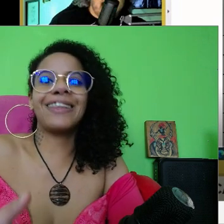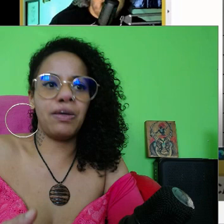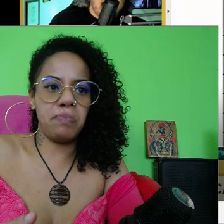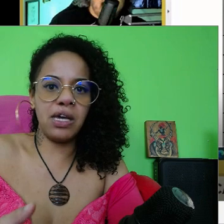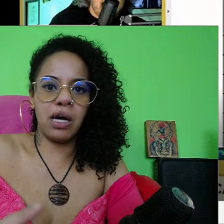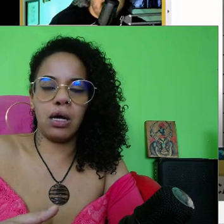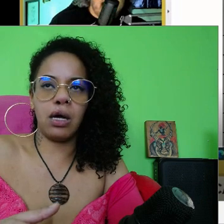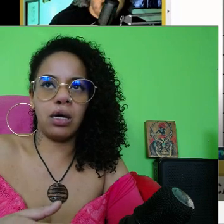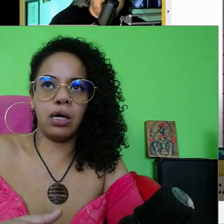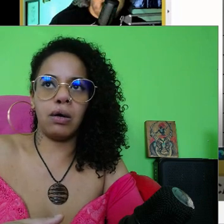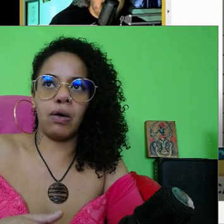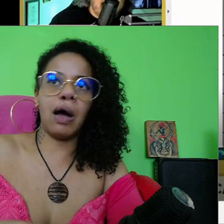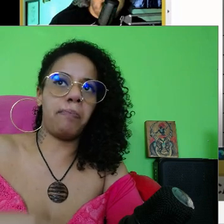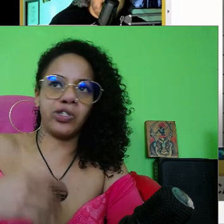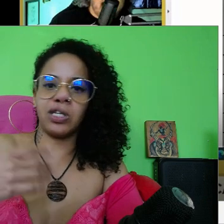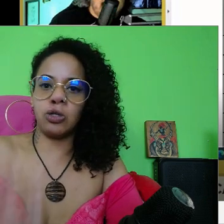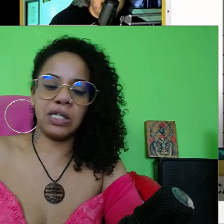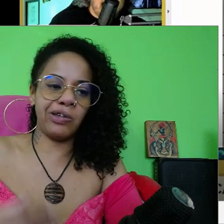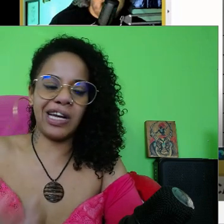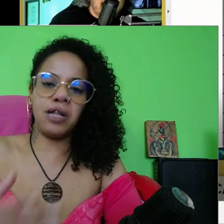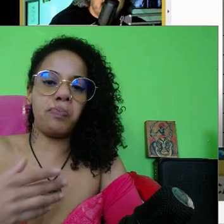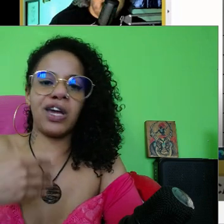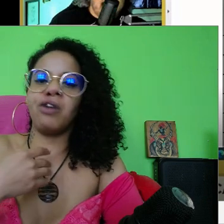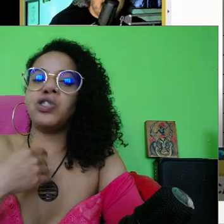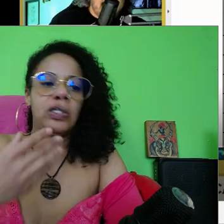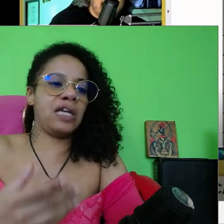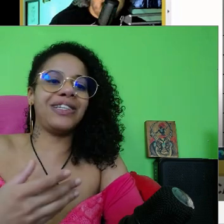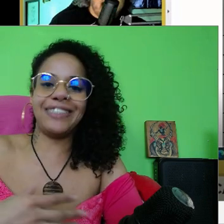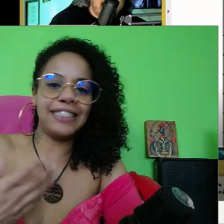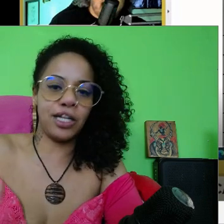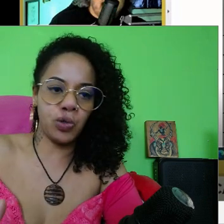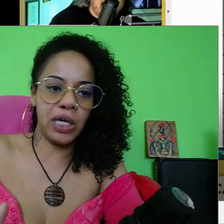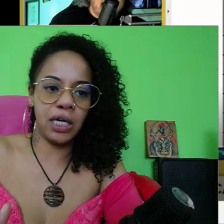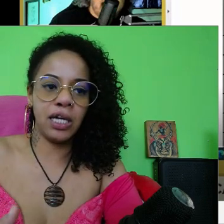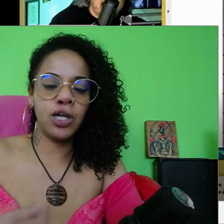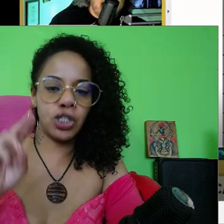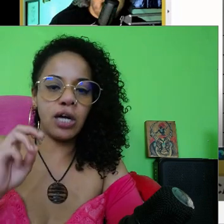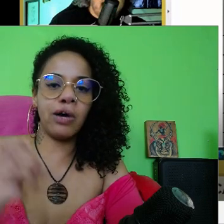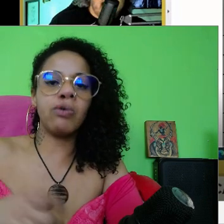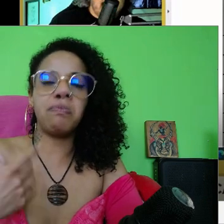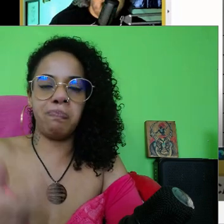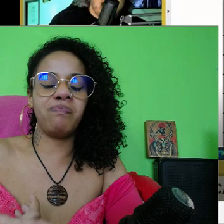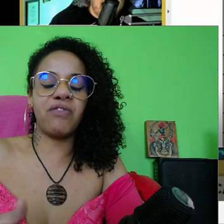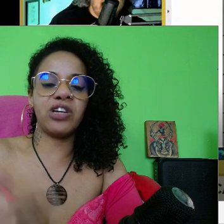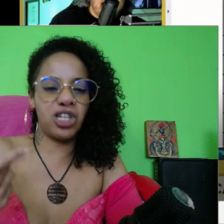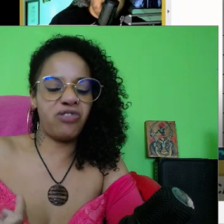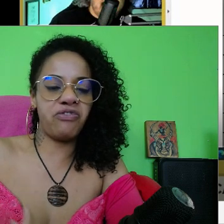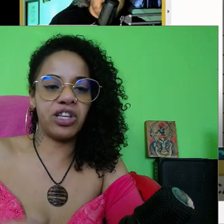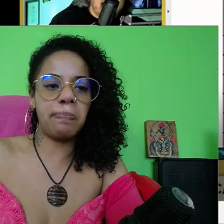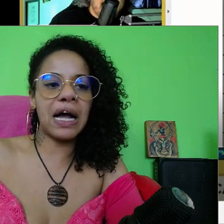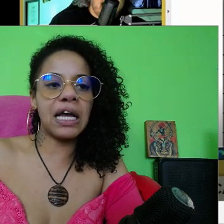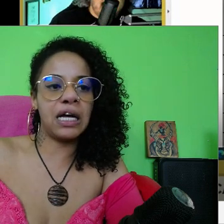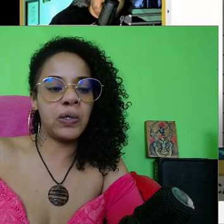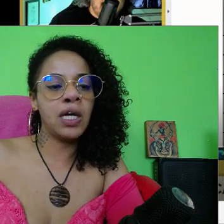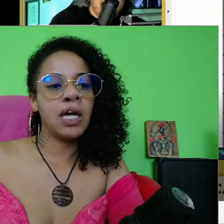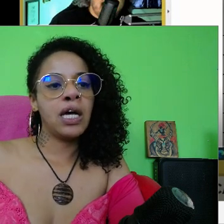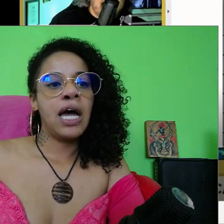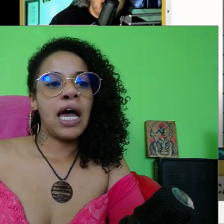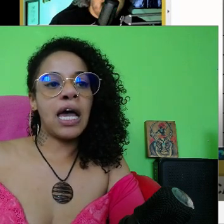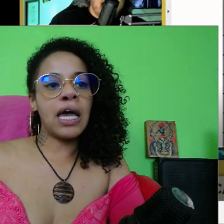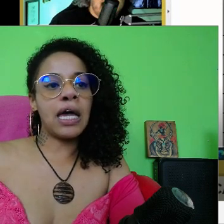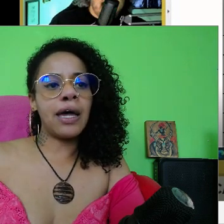academia pós-graduação e nada porque eu só tenho a licenciatura só não que na verdade foi para